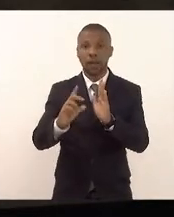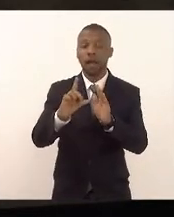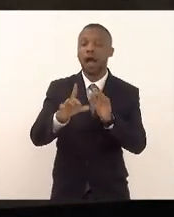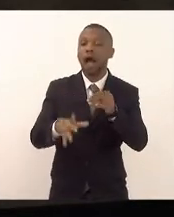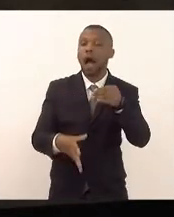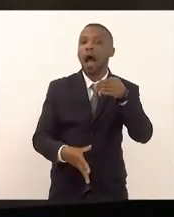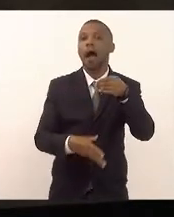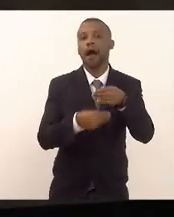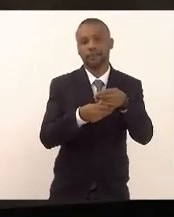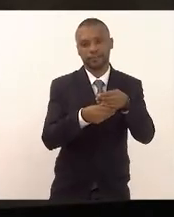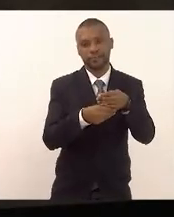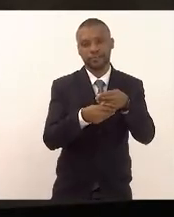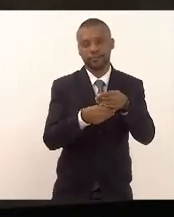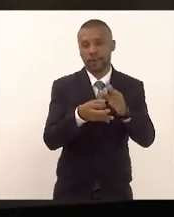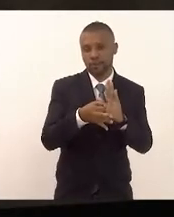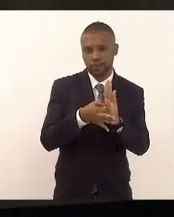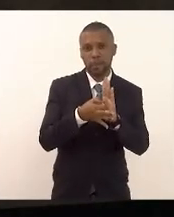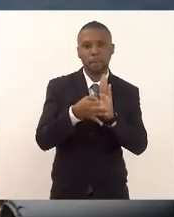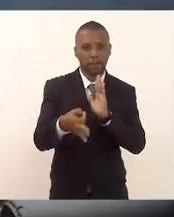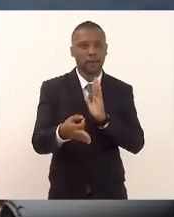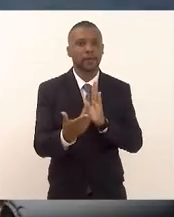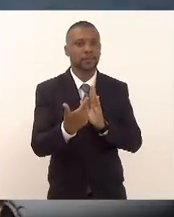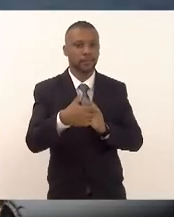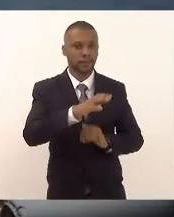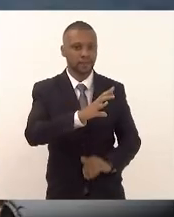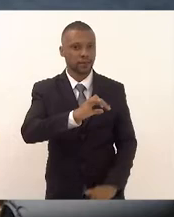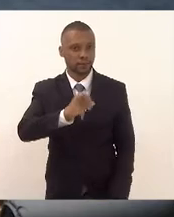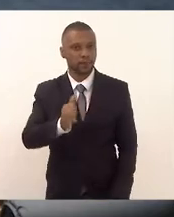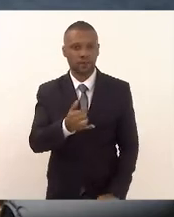aditiva. É o parecer, senhor presidente.